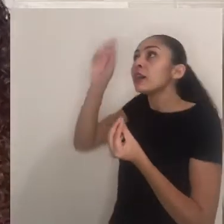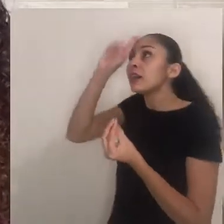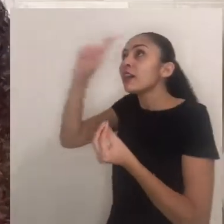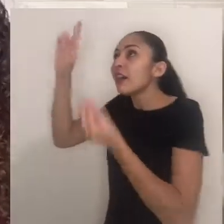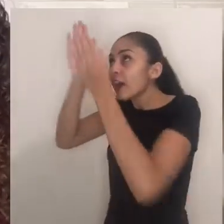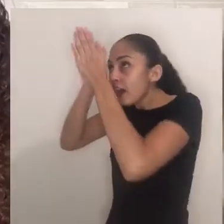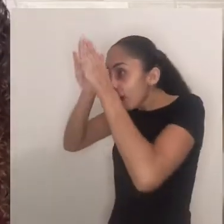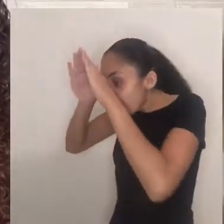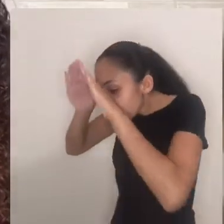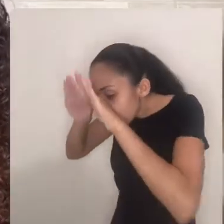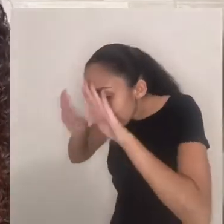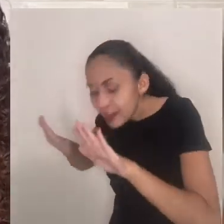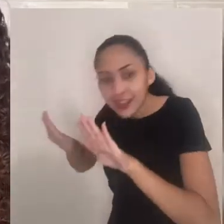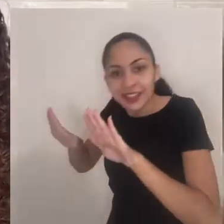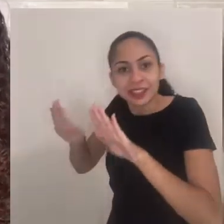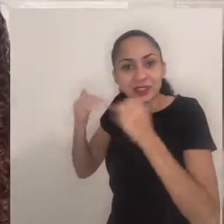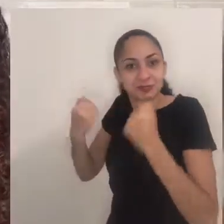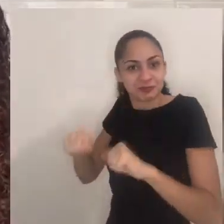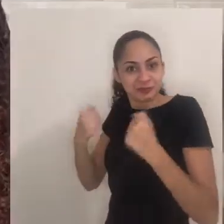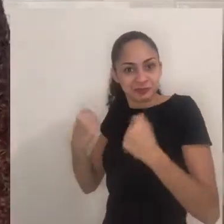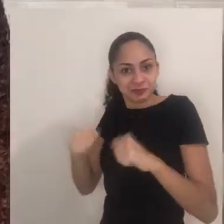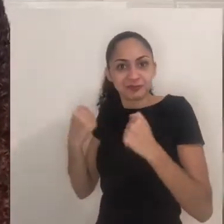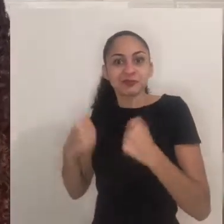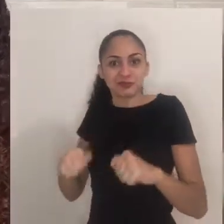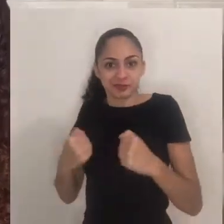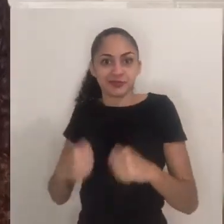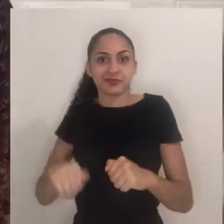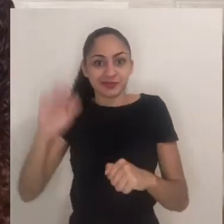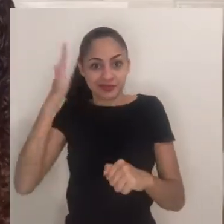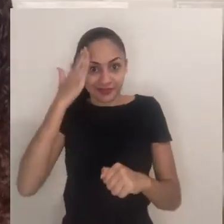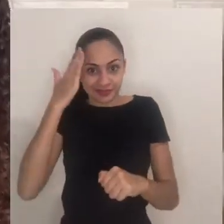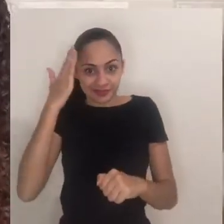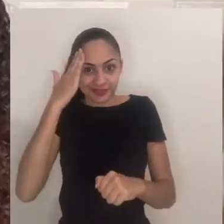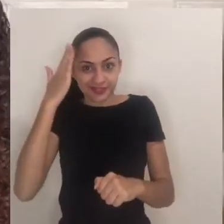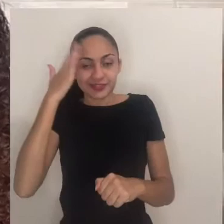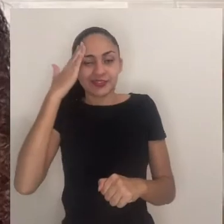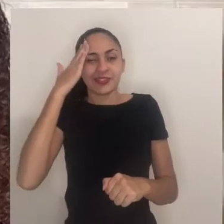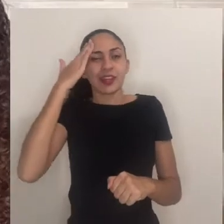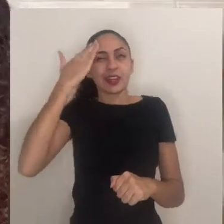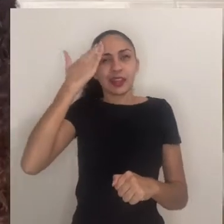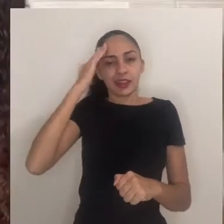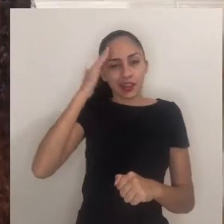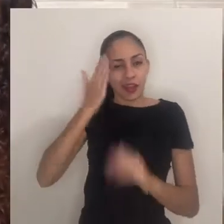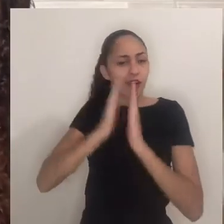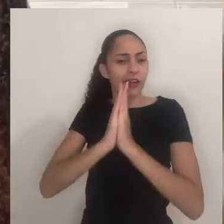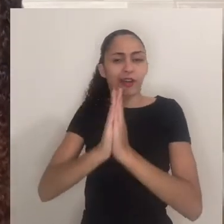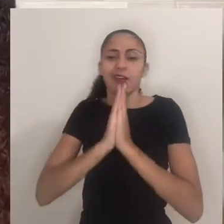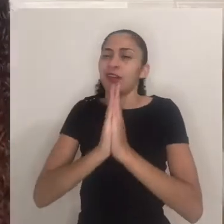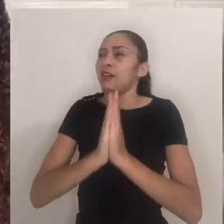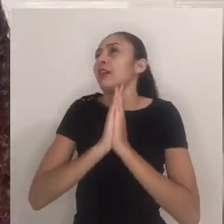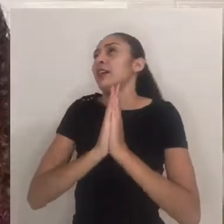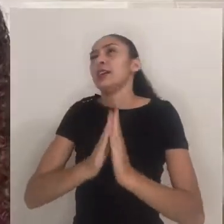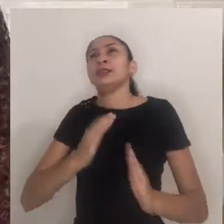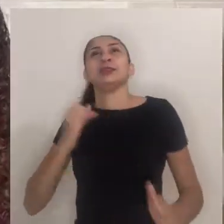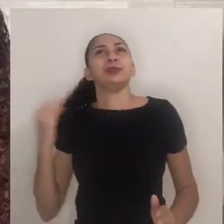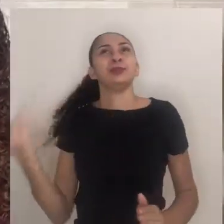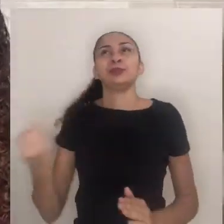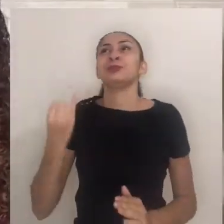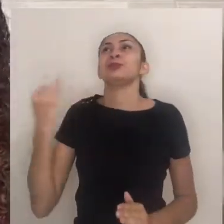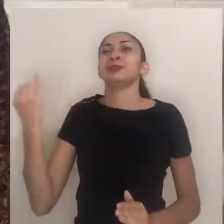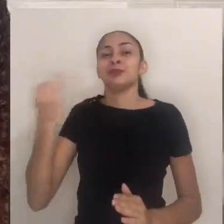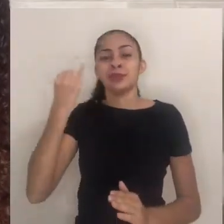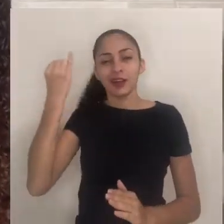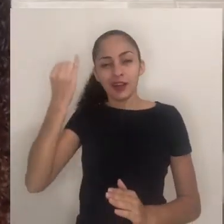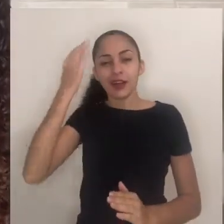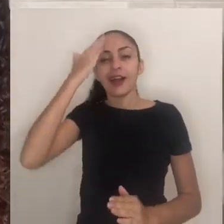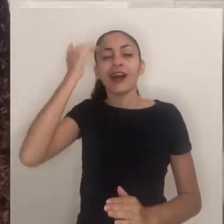prostrados aos pés do nosso Deus. E à medida que a gente desenvolve isso, que a gente reconhece a importância da oração,